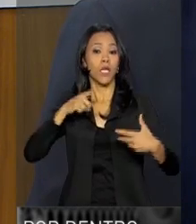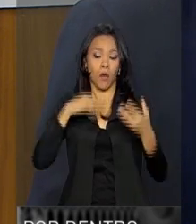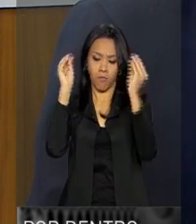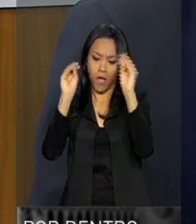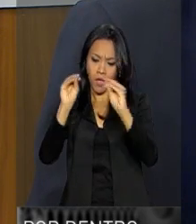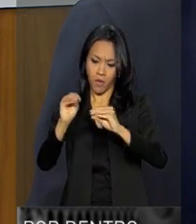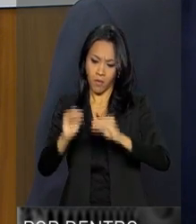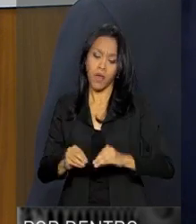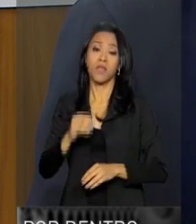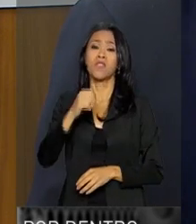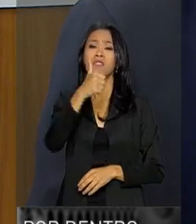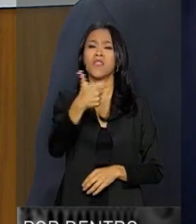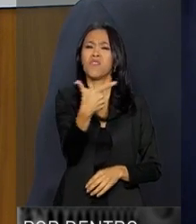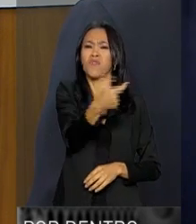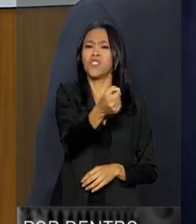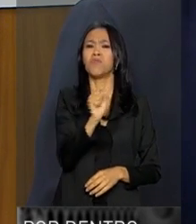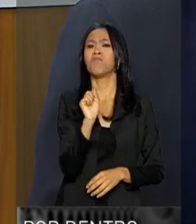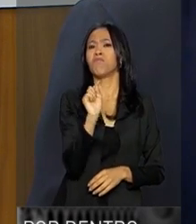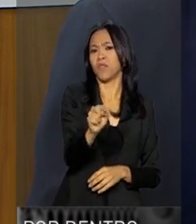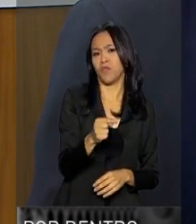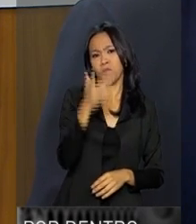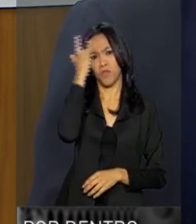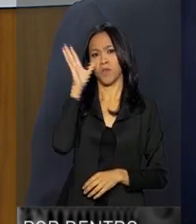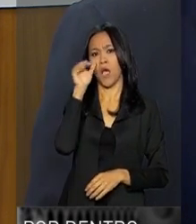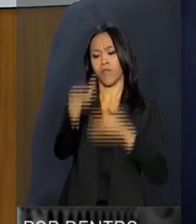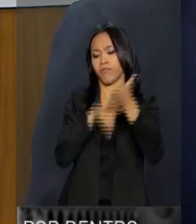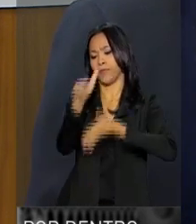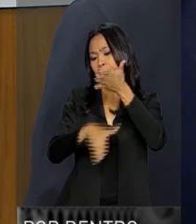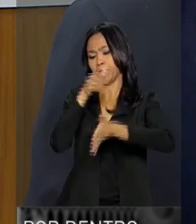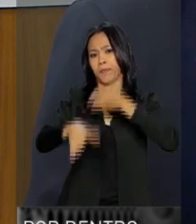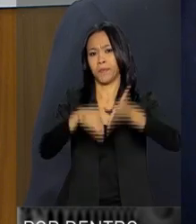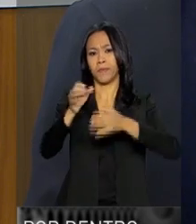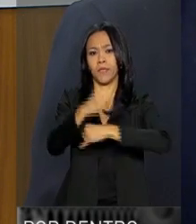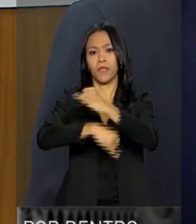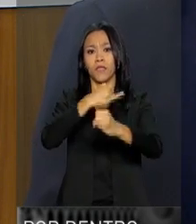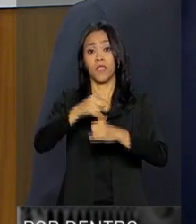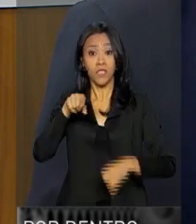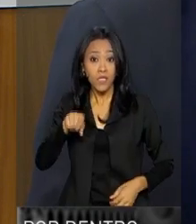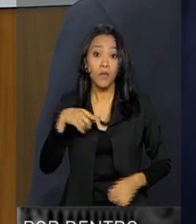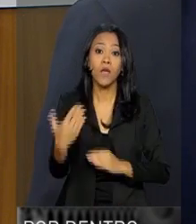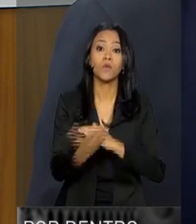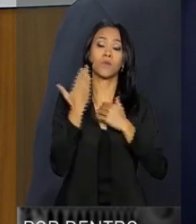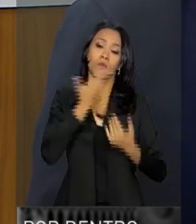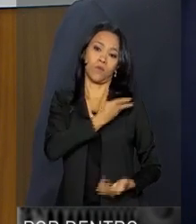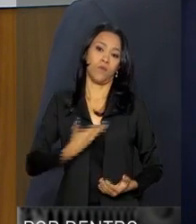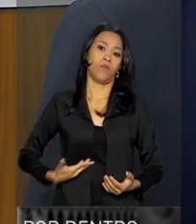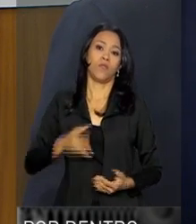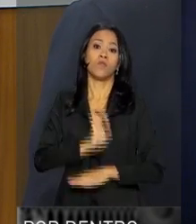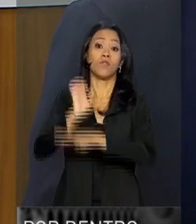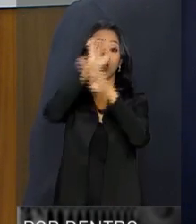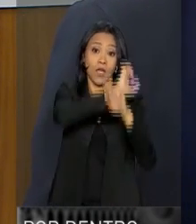mensais nessa ferramenta do painel de preço inclusive ajuda os governos estaduais e municipais nas suas licitações